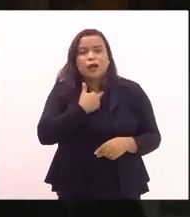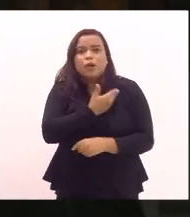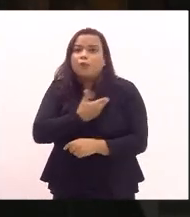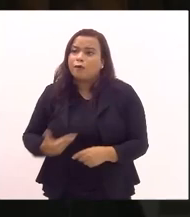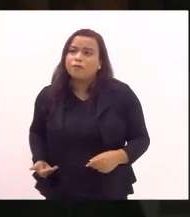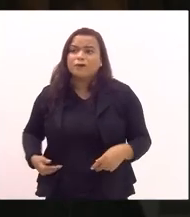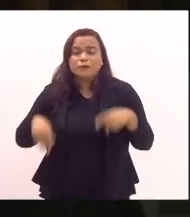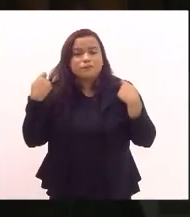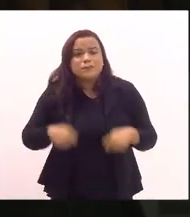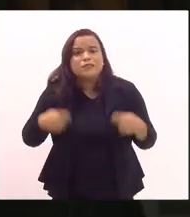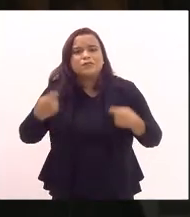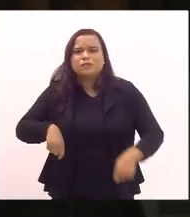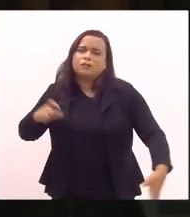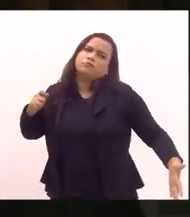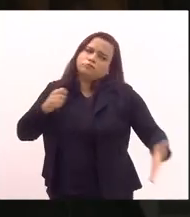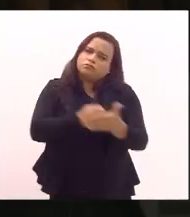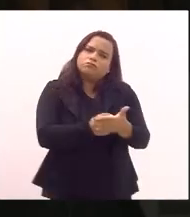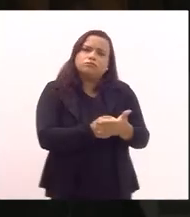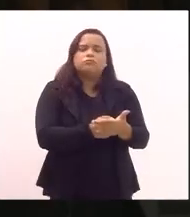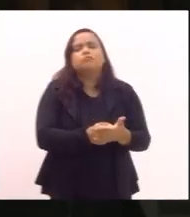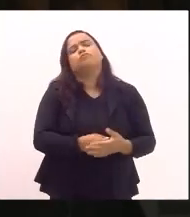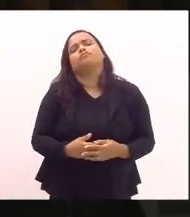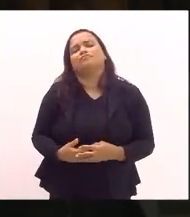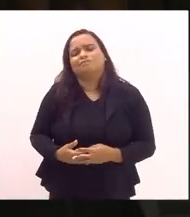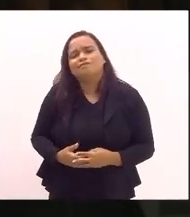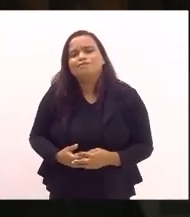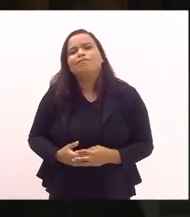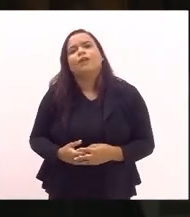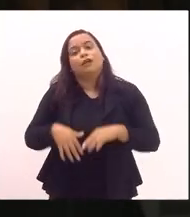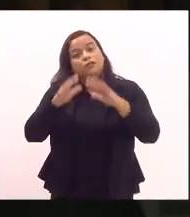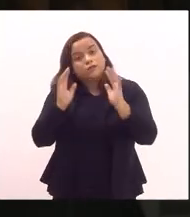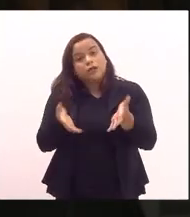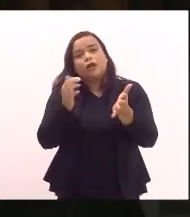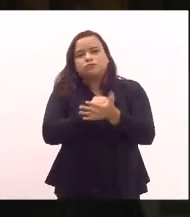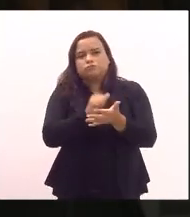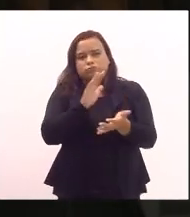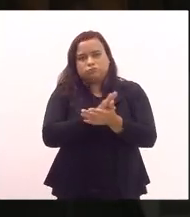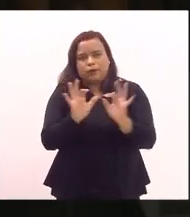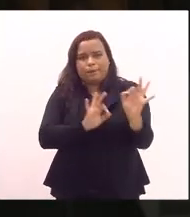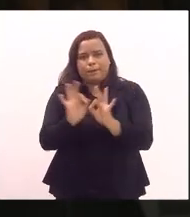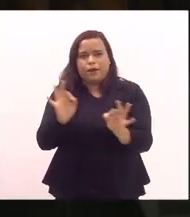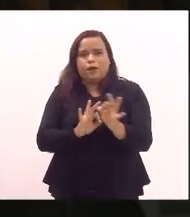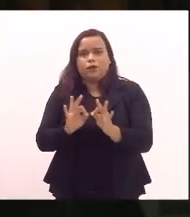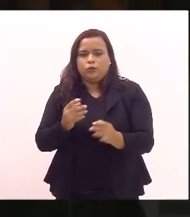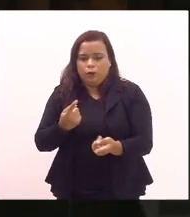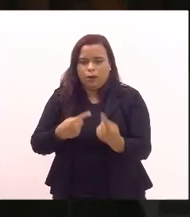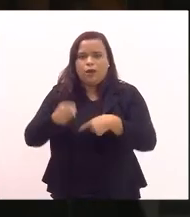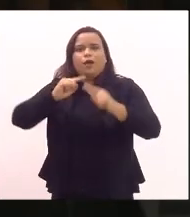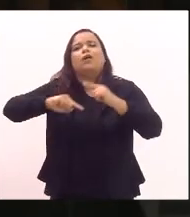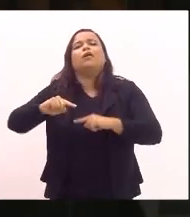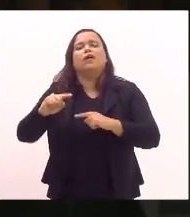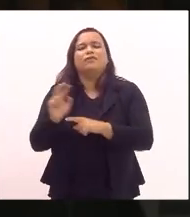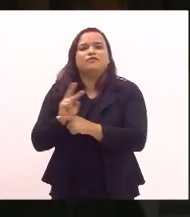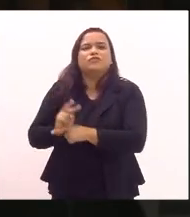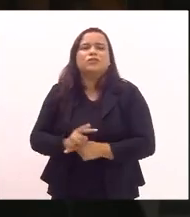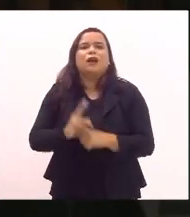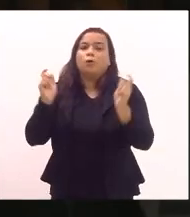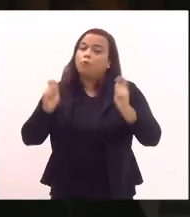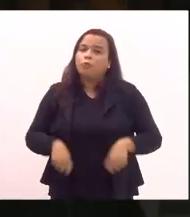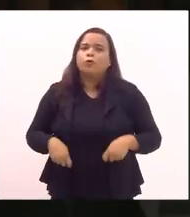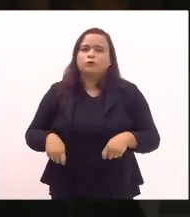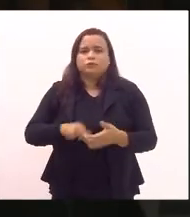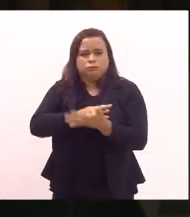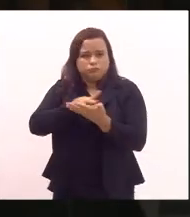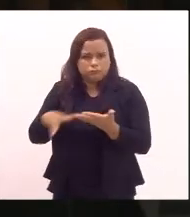governo tem que ser incisivo assim como de acostável do antigo plano de recuperação fiscal a possibilidade de repor as